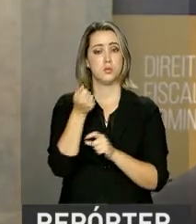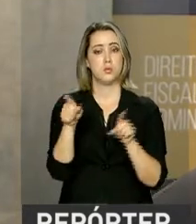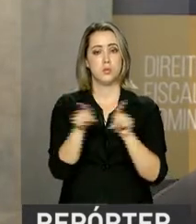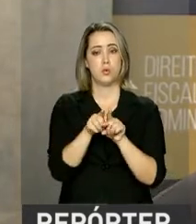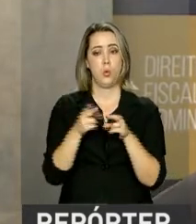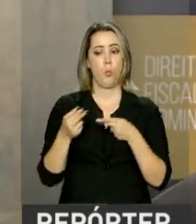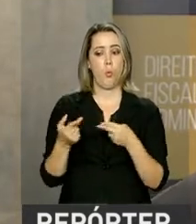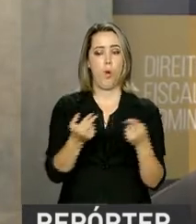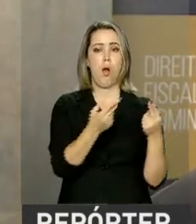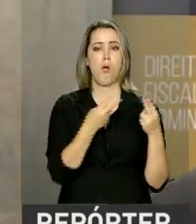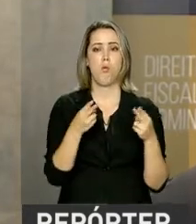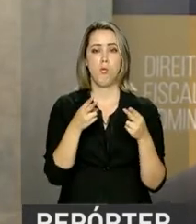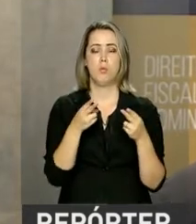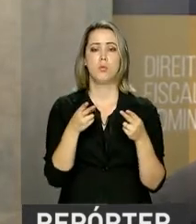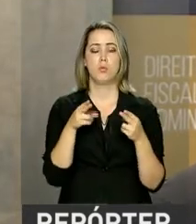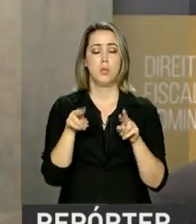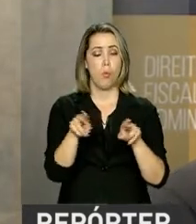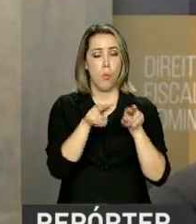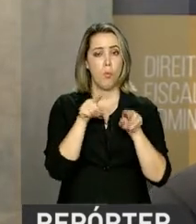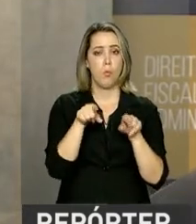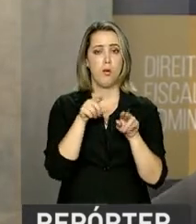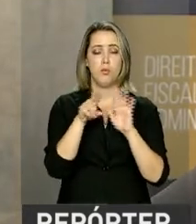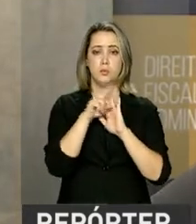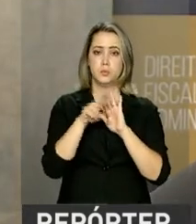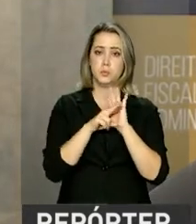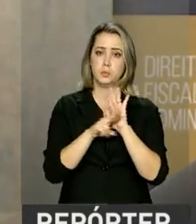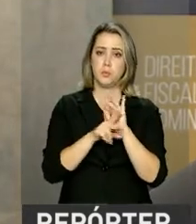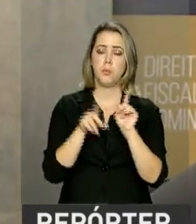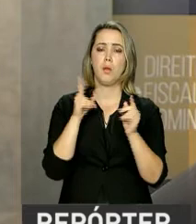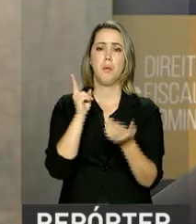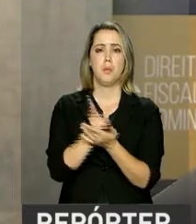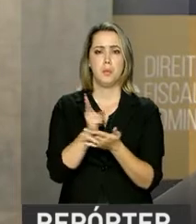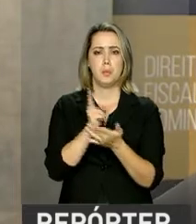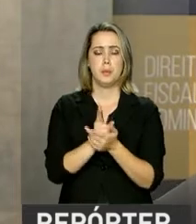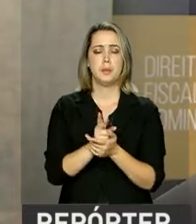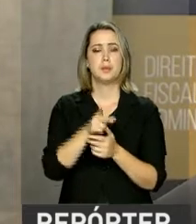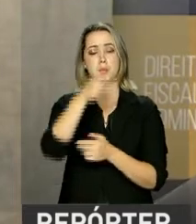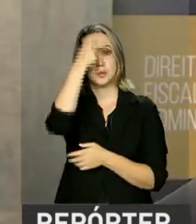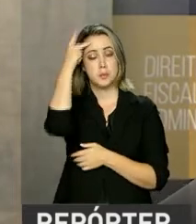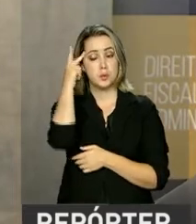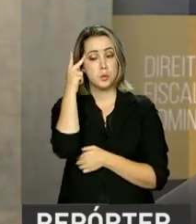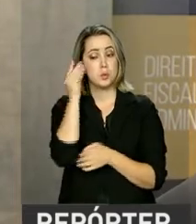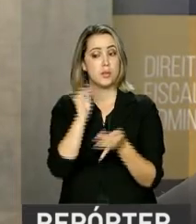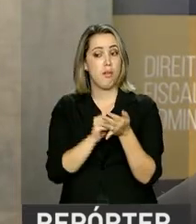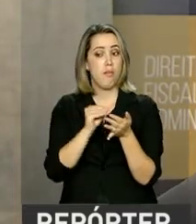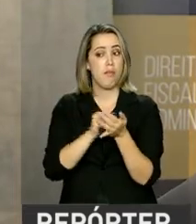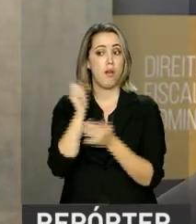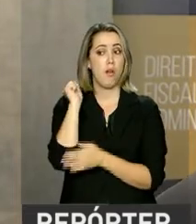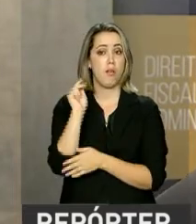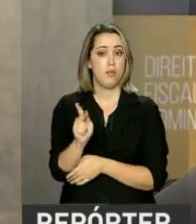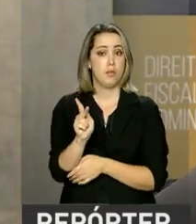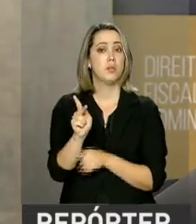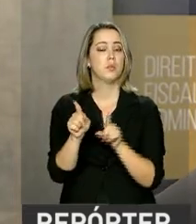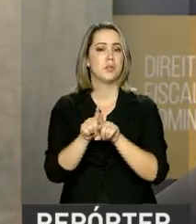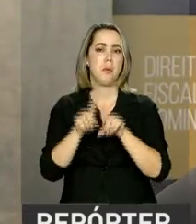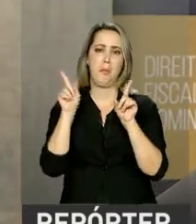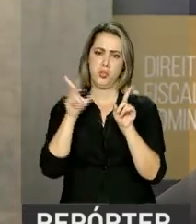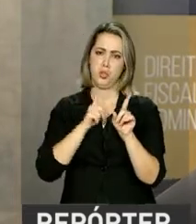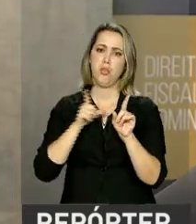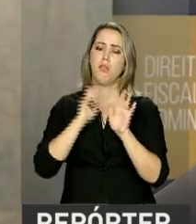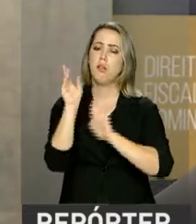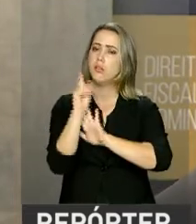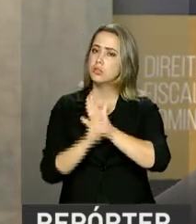exatamente do jeito que está hoje e aqueles que mesmo aqueles que não recebem ainda aposentadoria pensão mas já completaram as